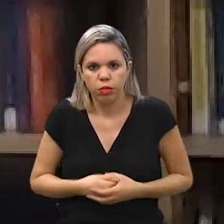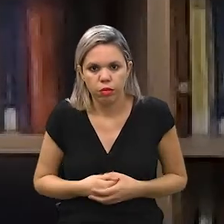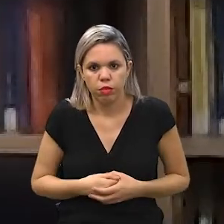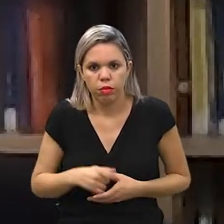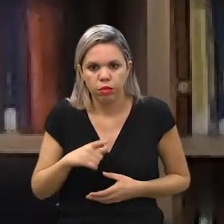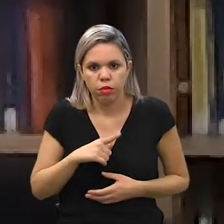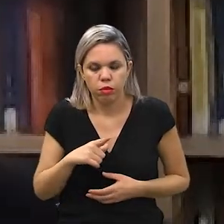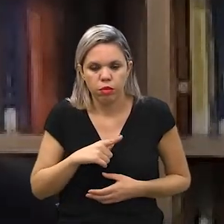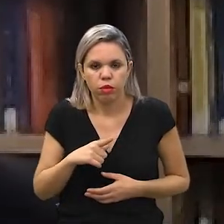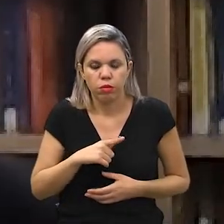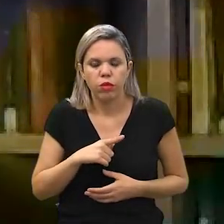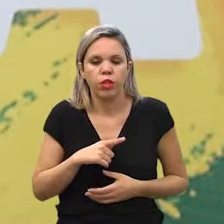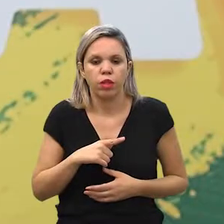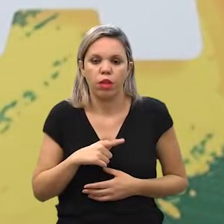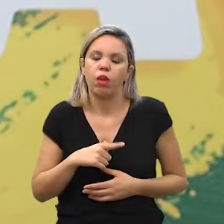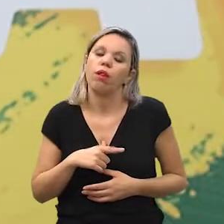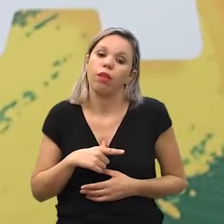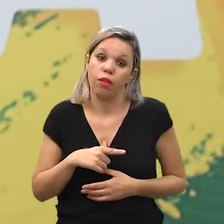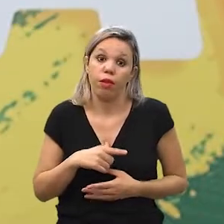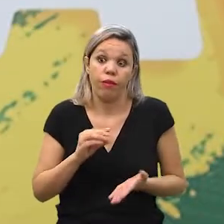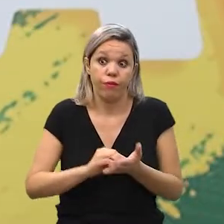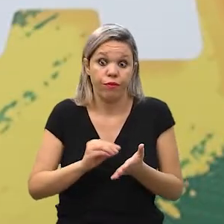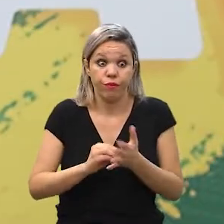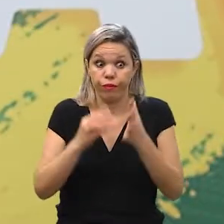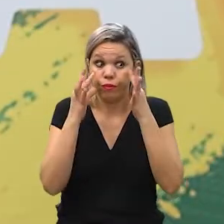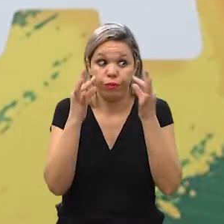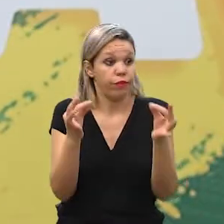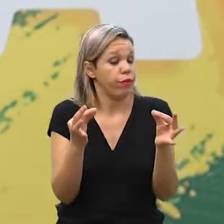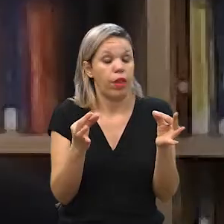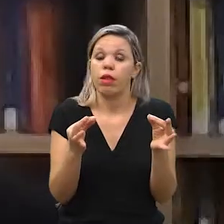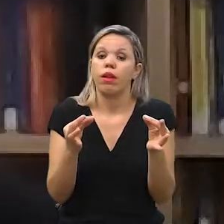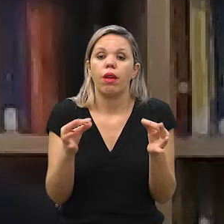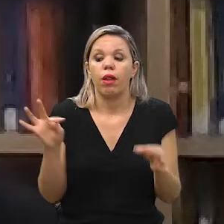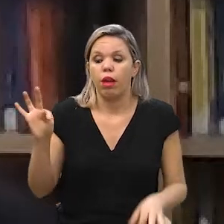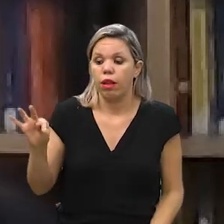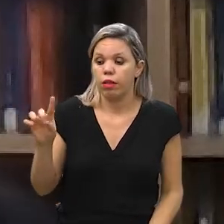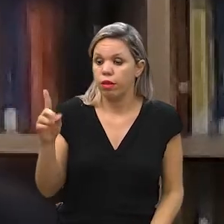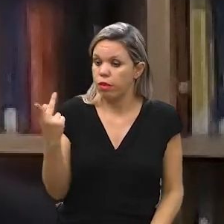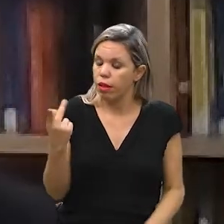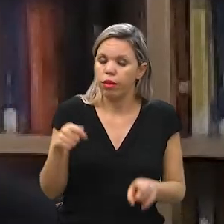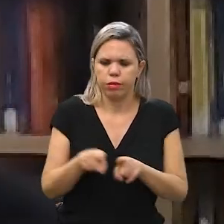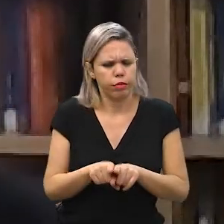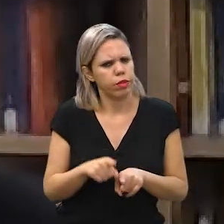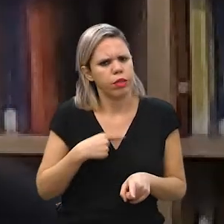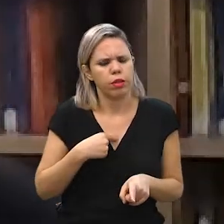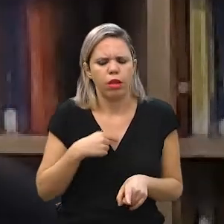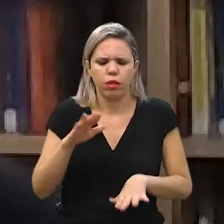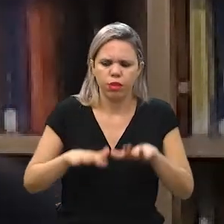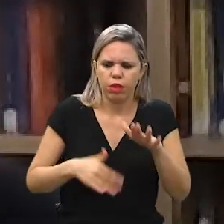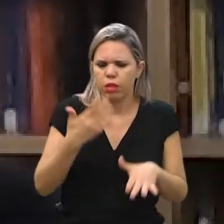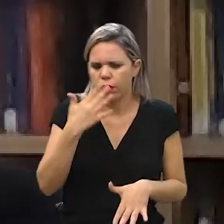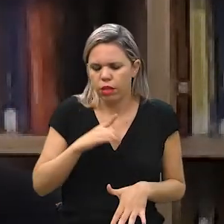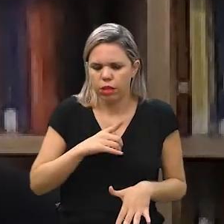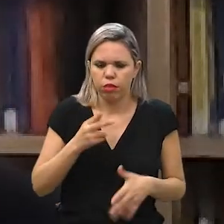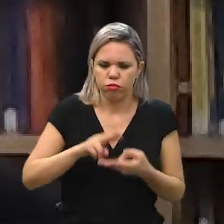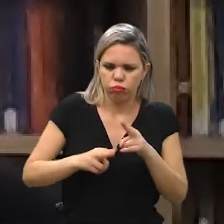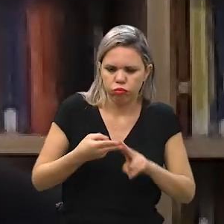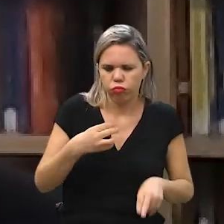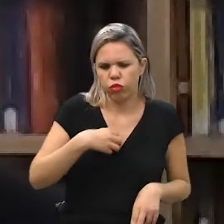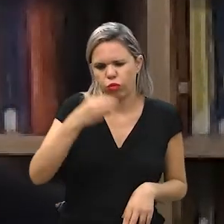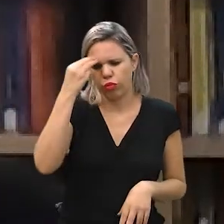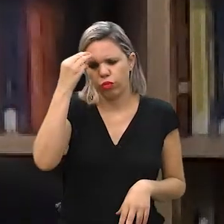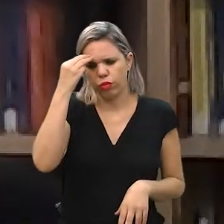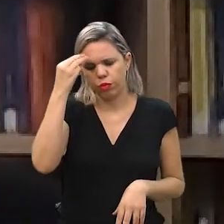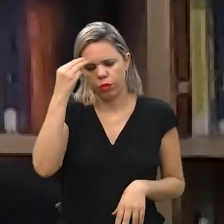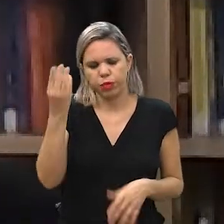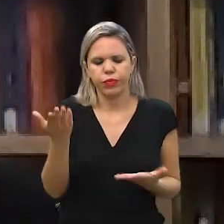têm a questão do déficit de atenção. É verdade. Para essas crianças, né, desenvolver uma habilidade de decorar, de memorizar,